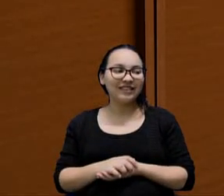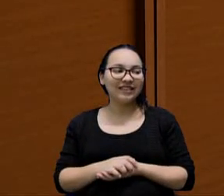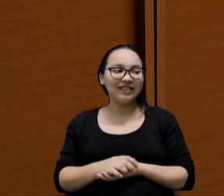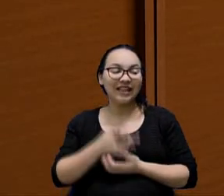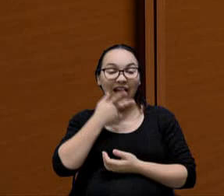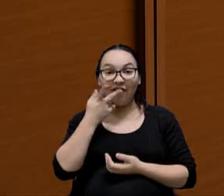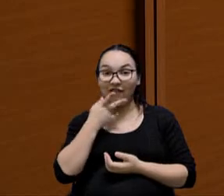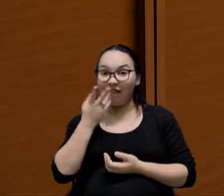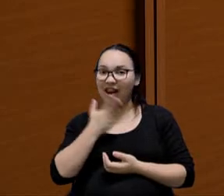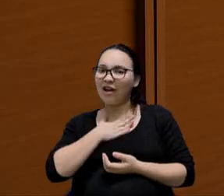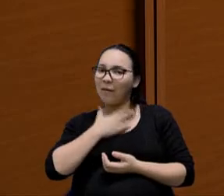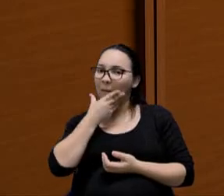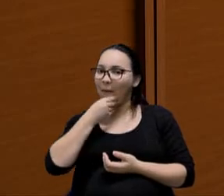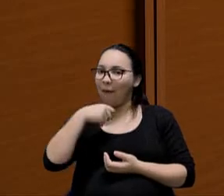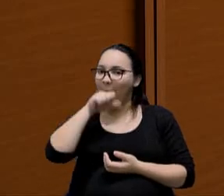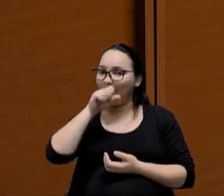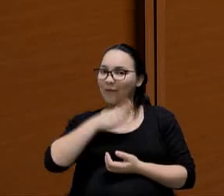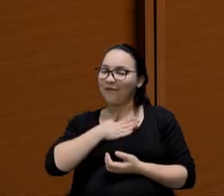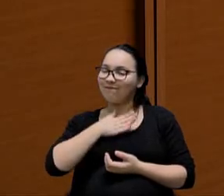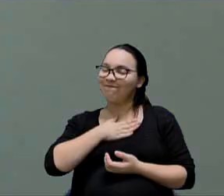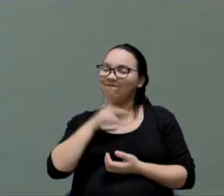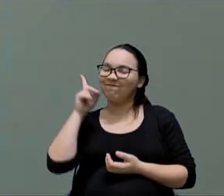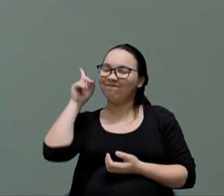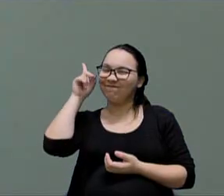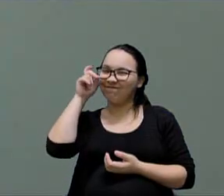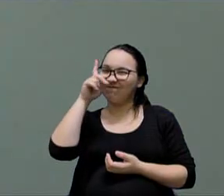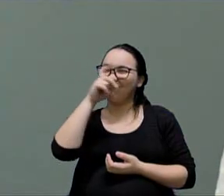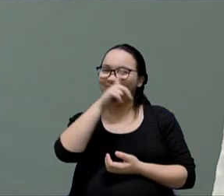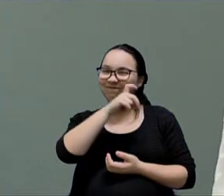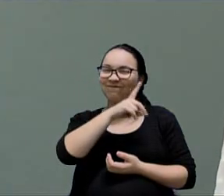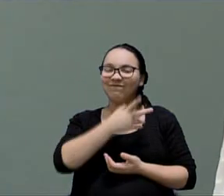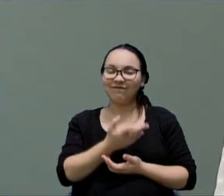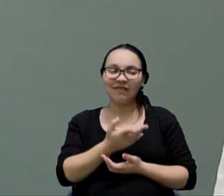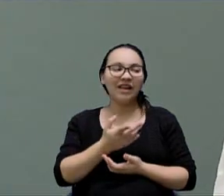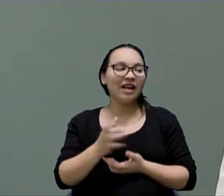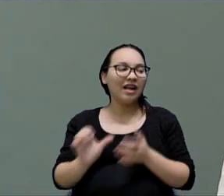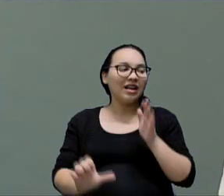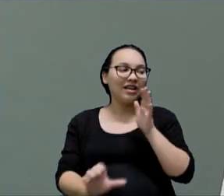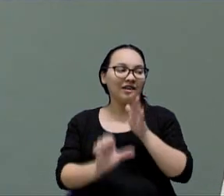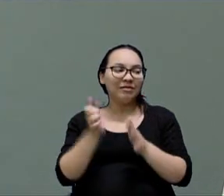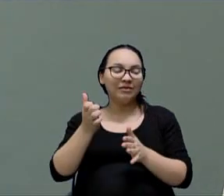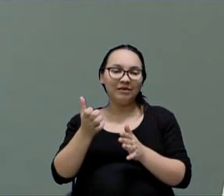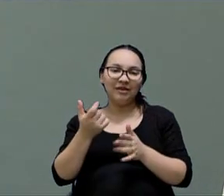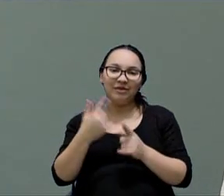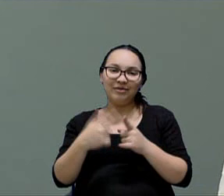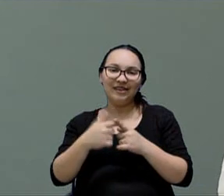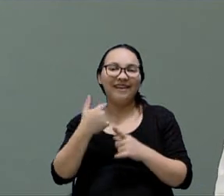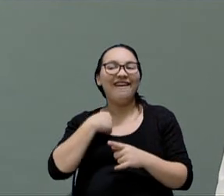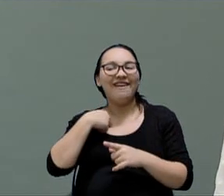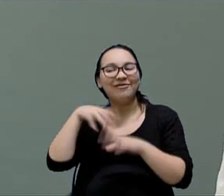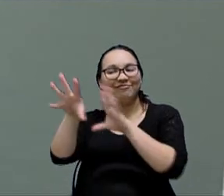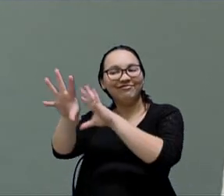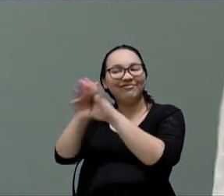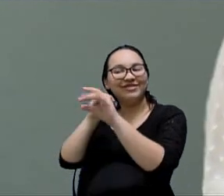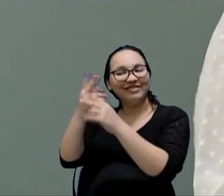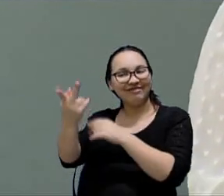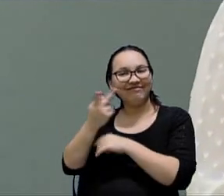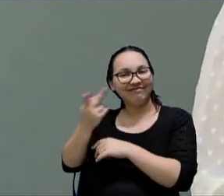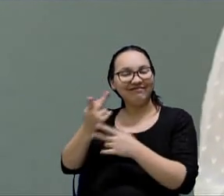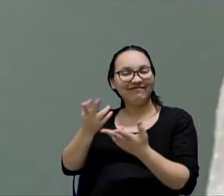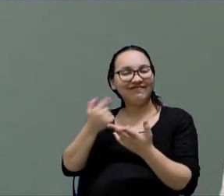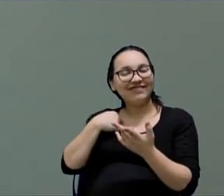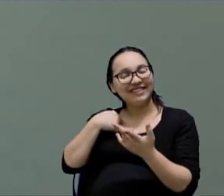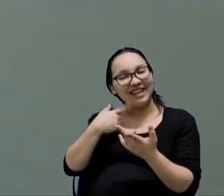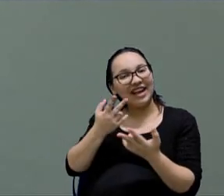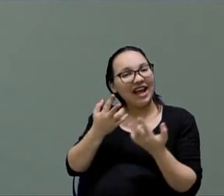Falar sobre o meu pai é uma tarefa muito difícil. Primeiro, porque eu me vejo nele. Então, vira quase